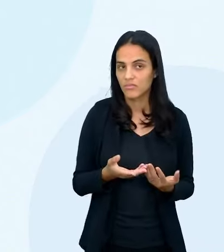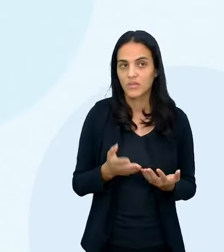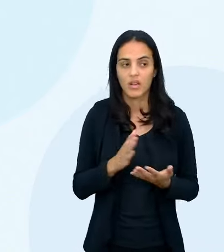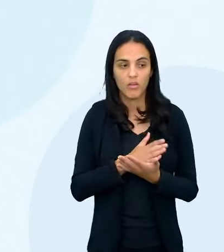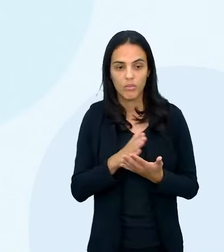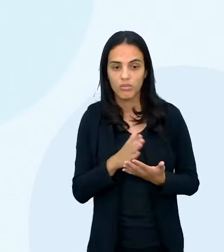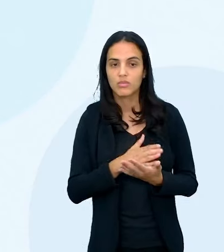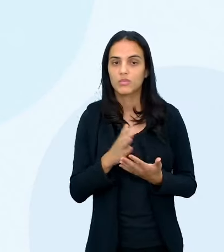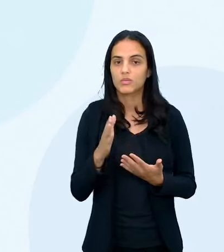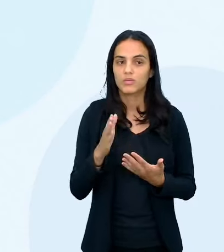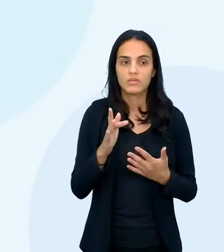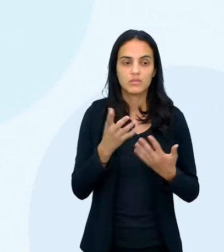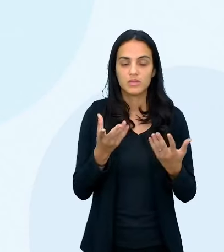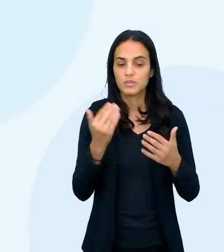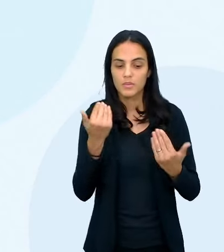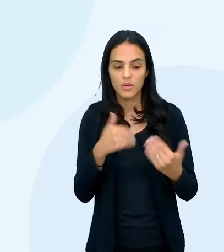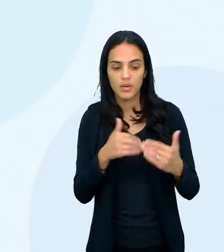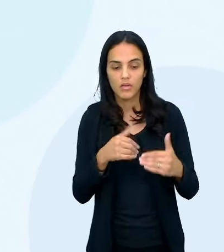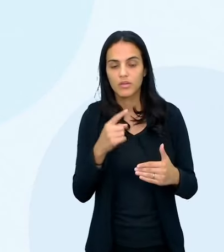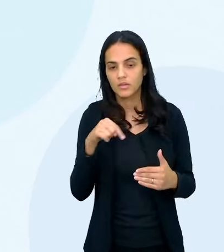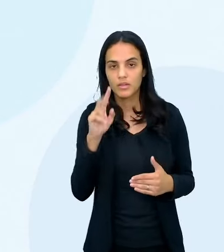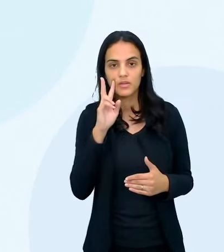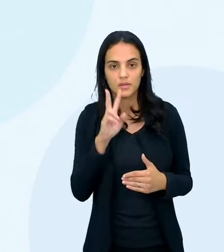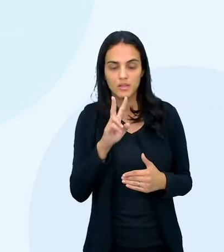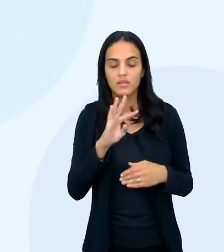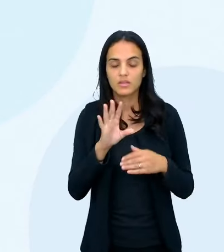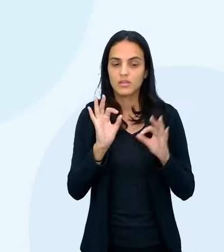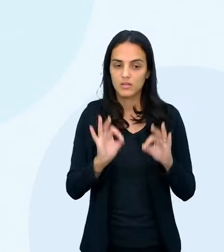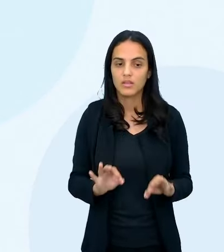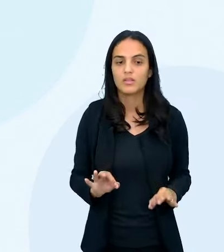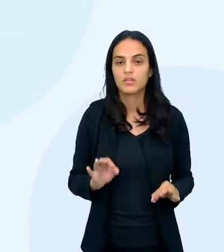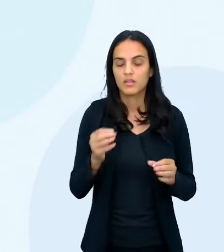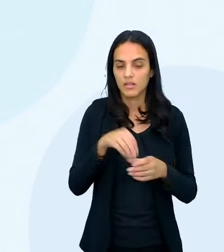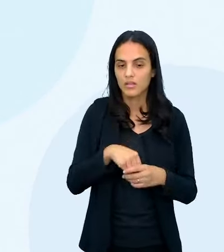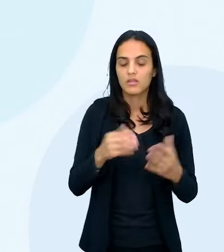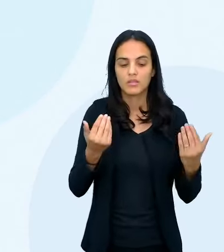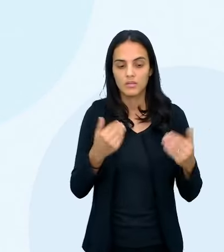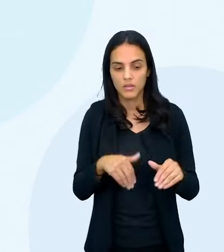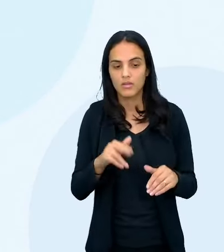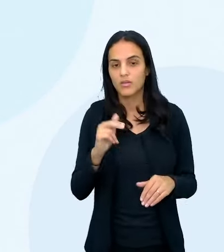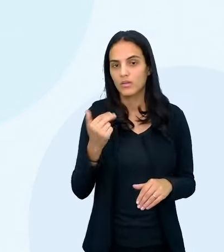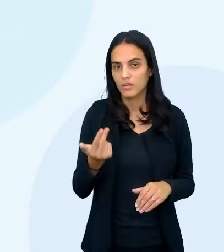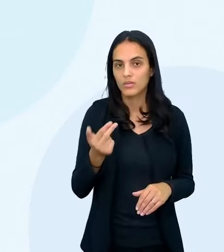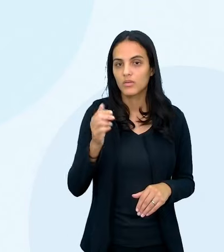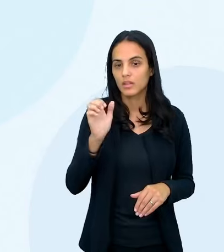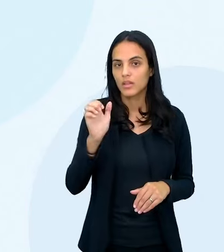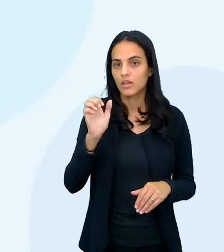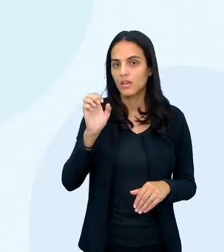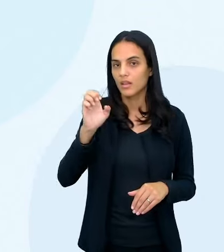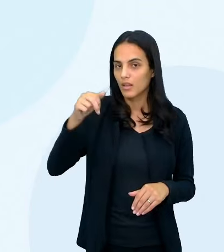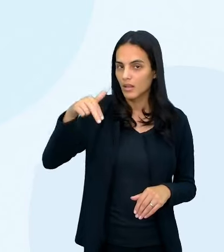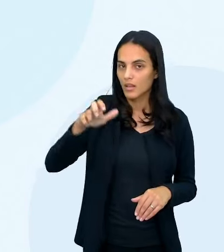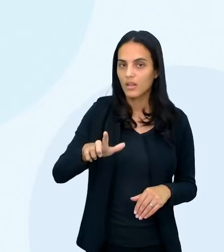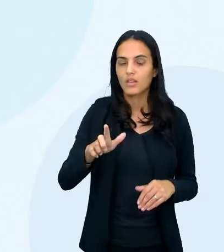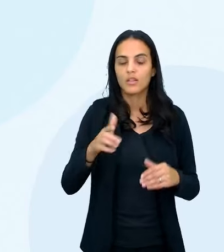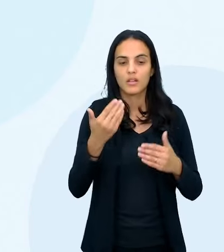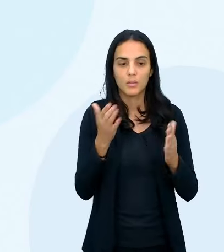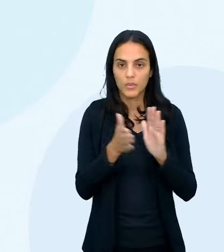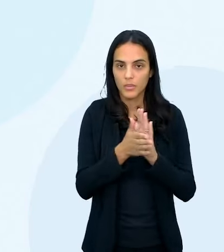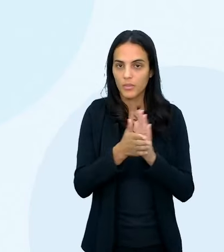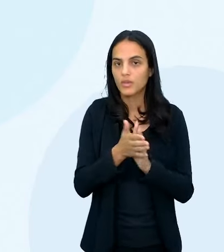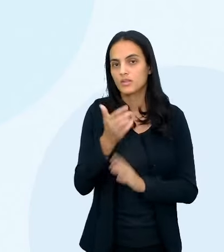alguns vestibulares, né? Mas a gente vê, inclusive, dentro desses de vestibular ou dentro do Enem, né? Que a proposta, ela já é outra,